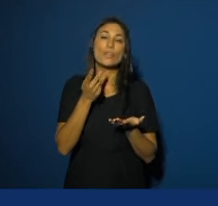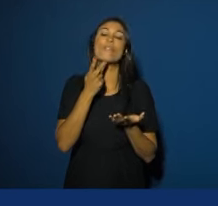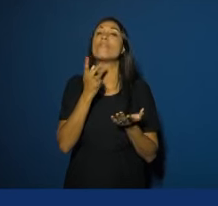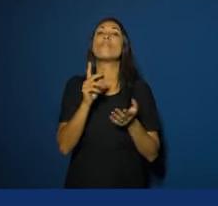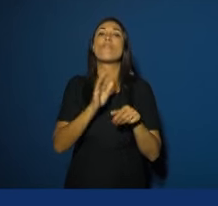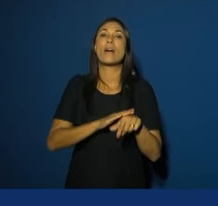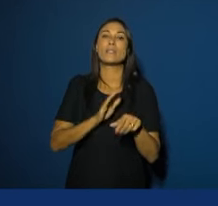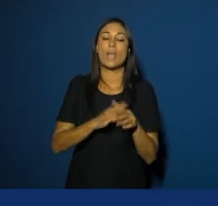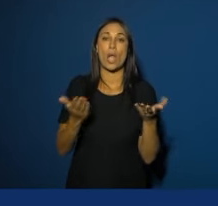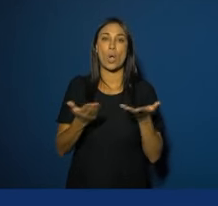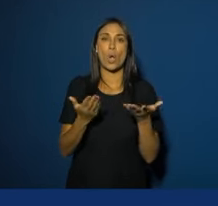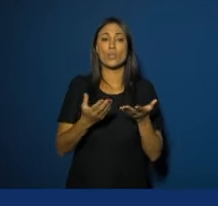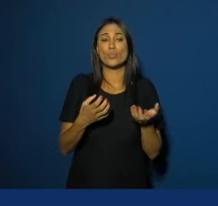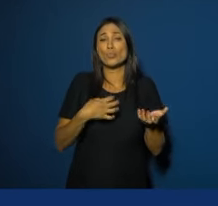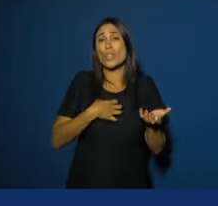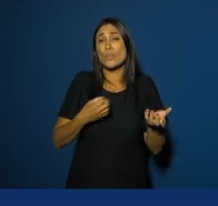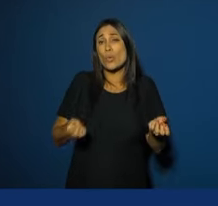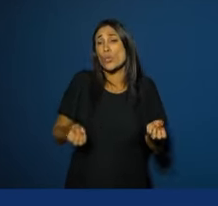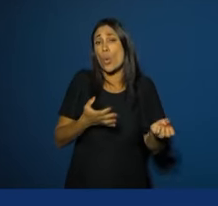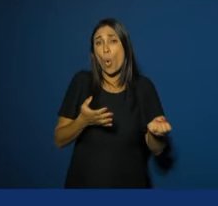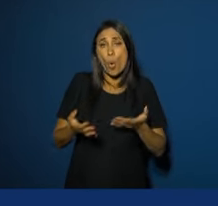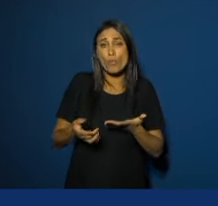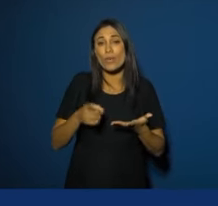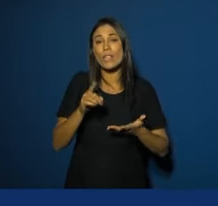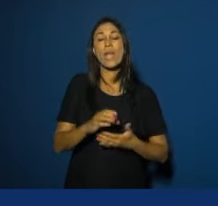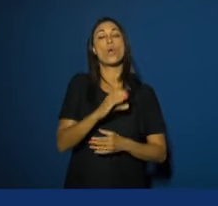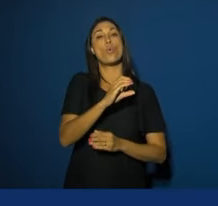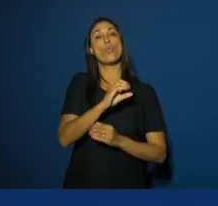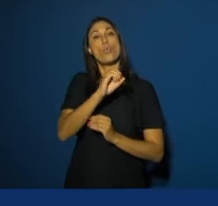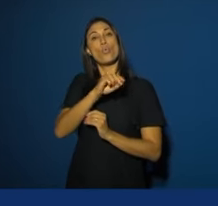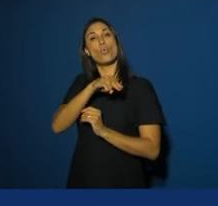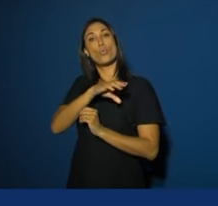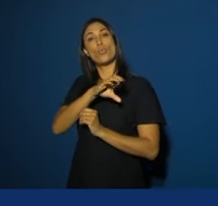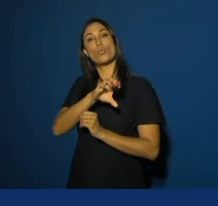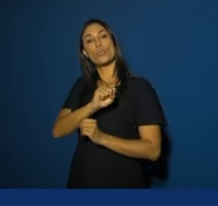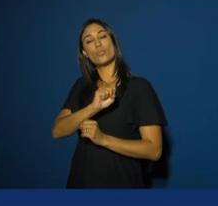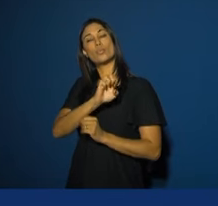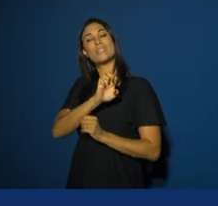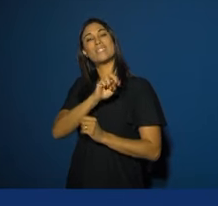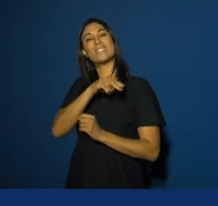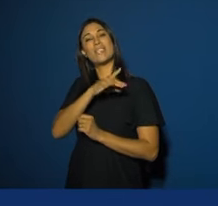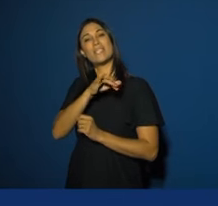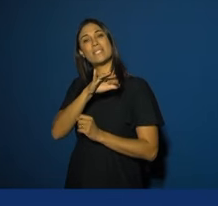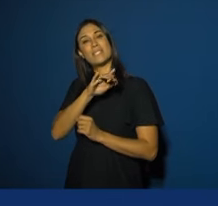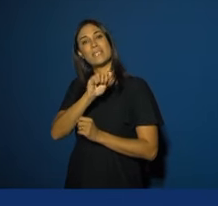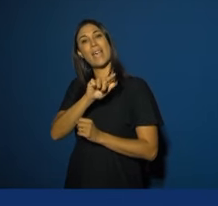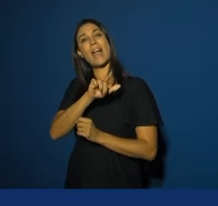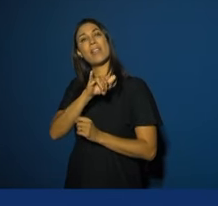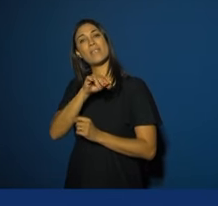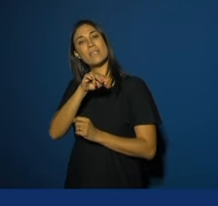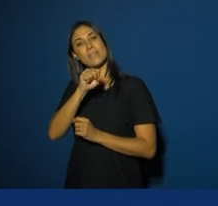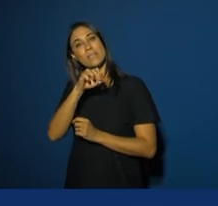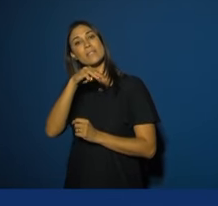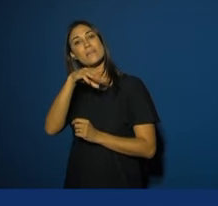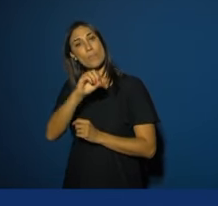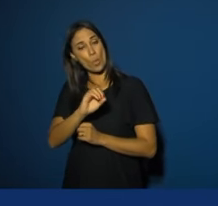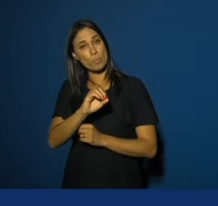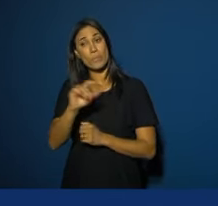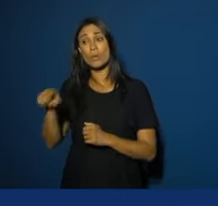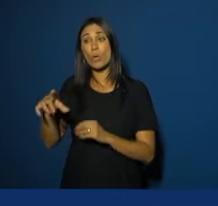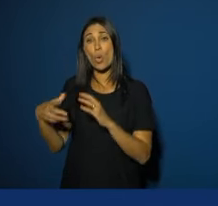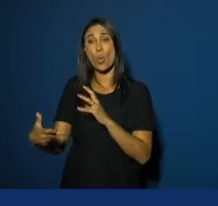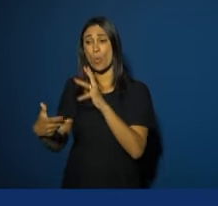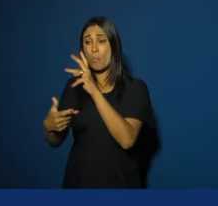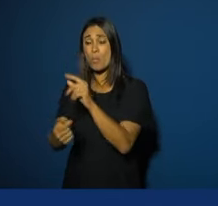moderna que há no mundo hoje que é o consensualismo o mundo já compreendeu que a litigância é cara